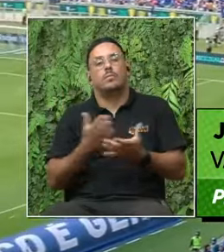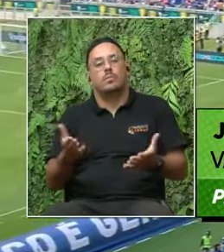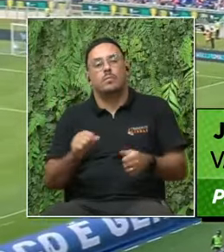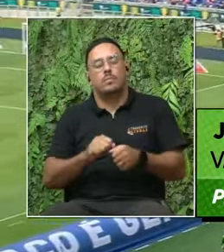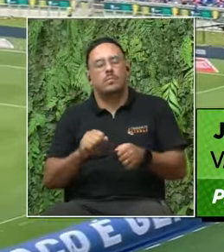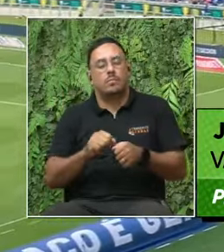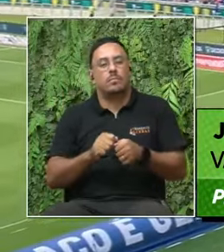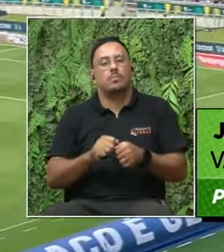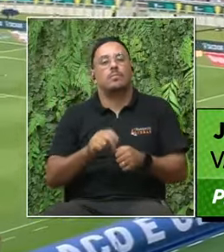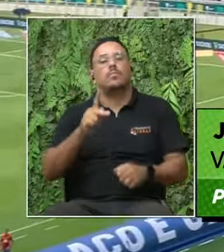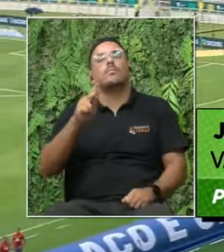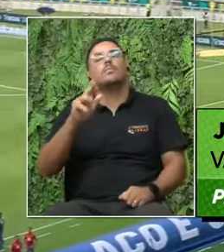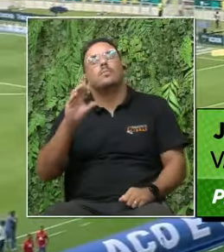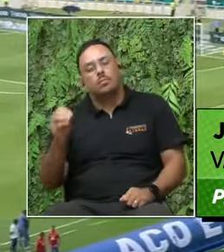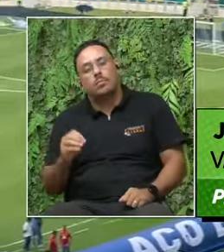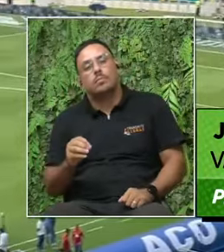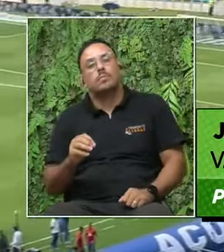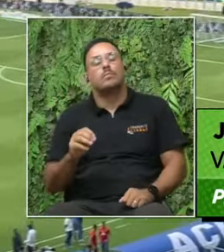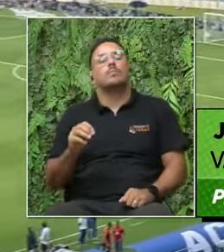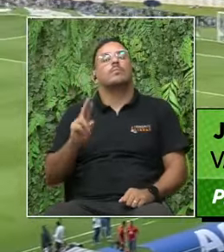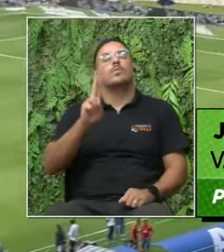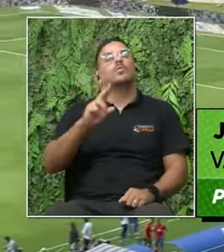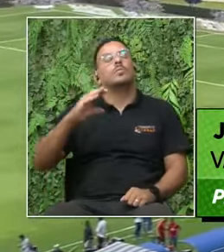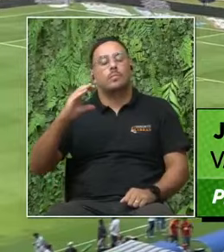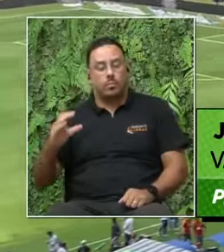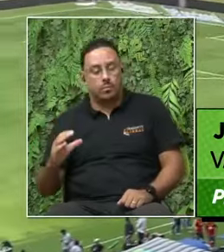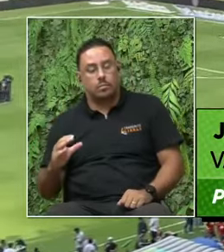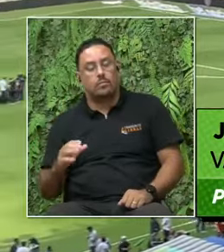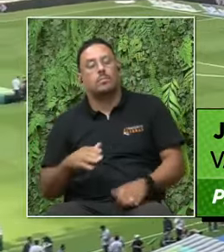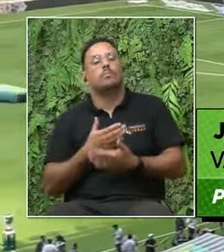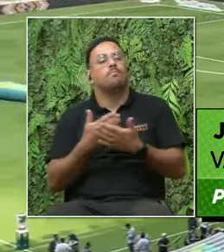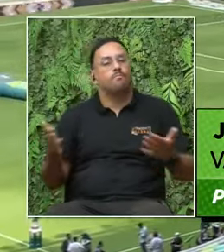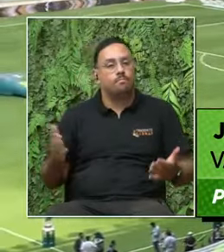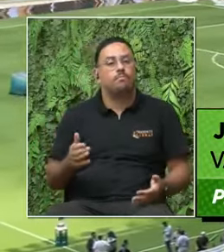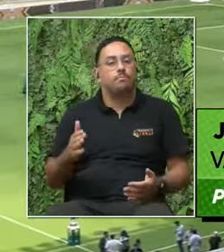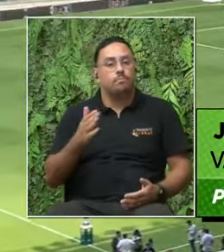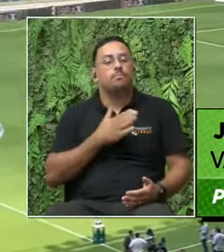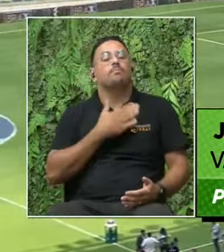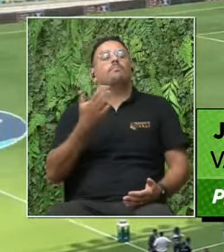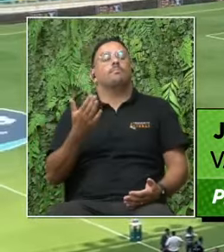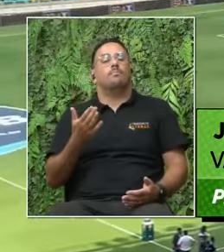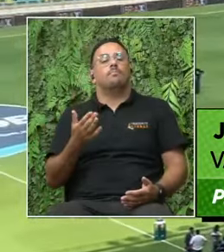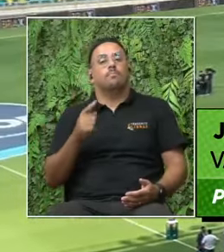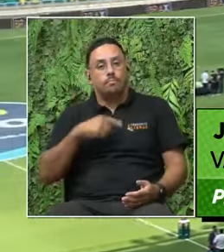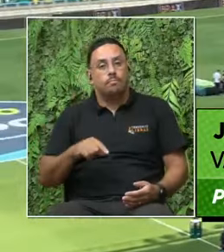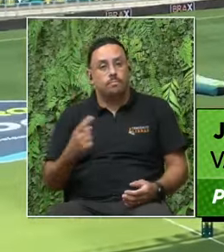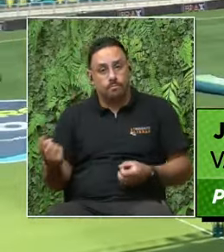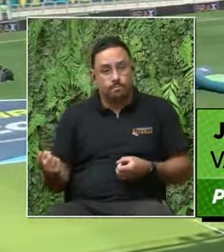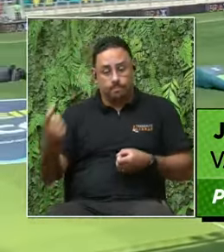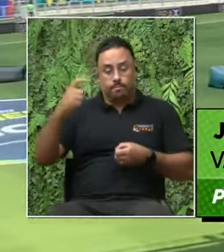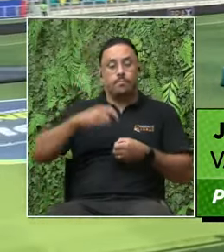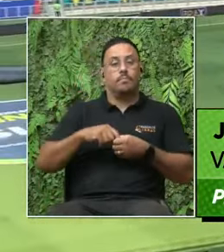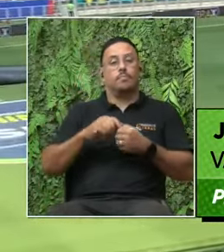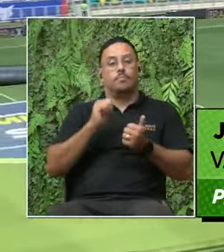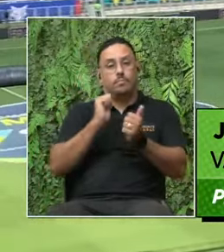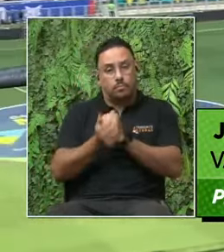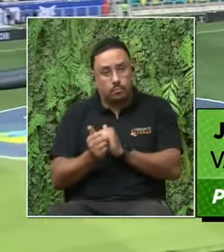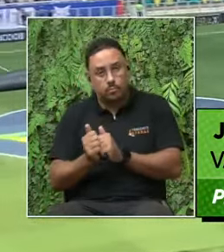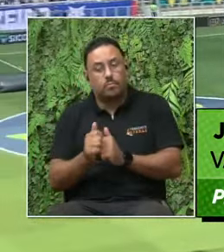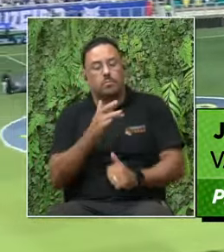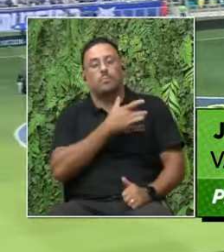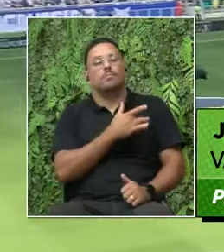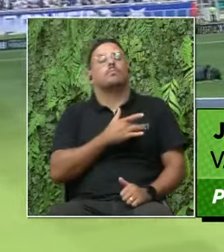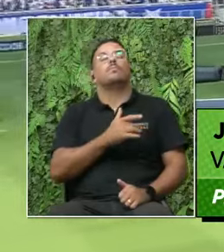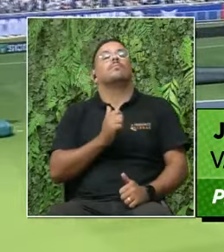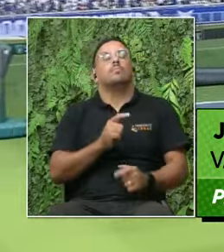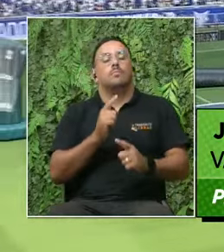em Quito contra a Universidade Católica foi apenas um susto está inteiro vai a jogo e o Cruzeiro vai